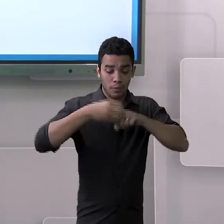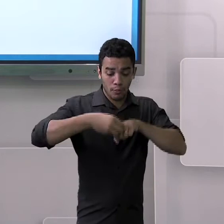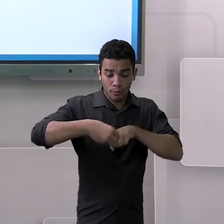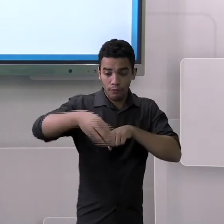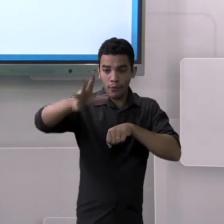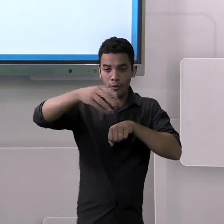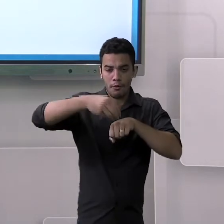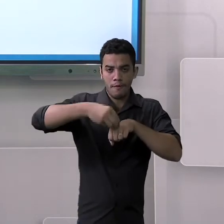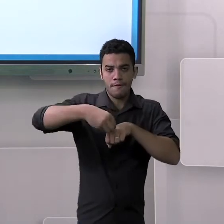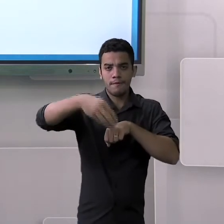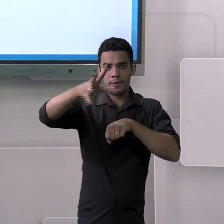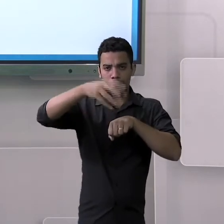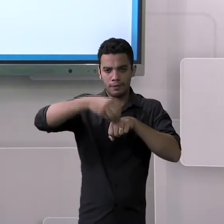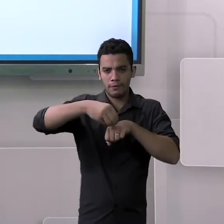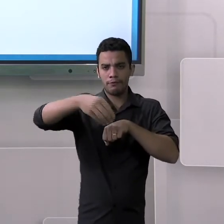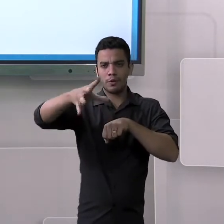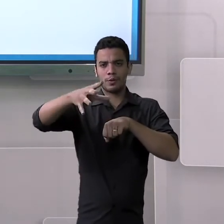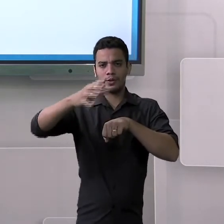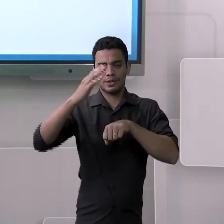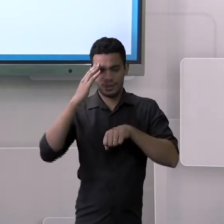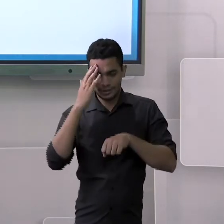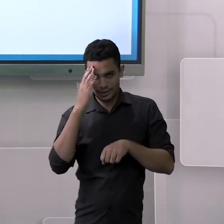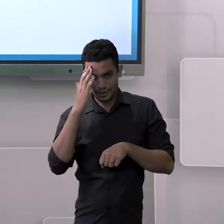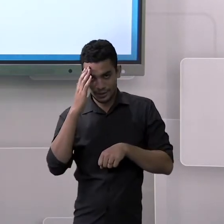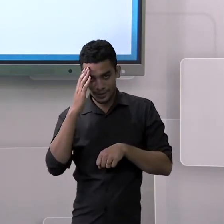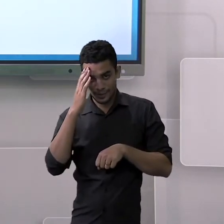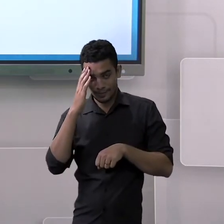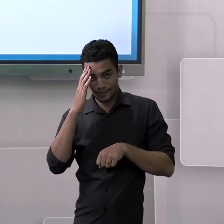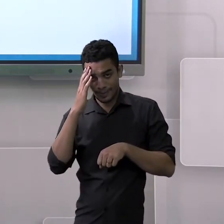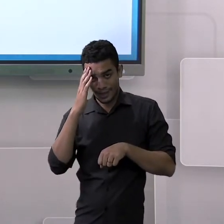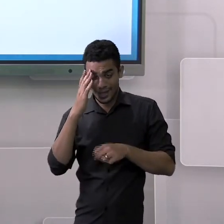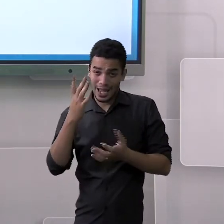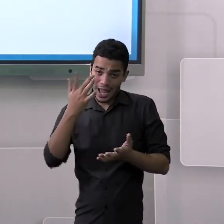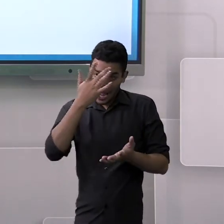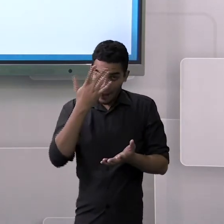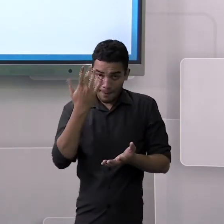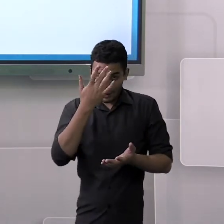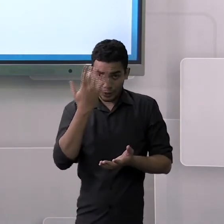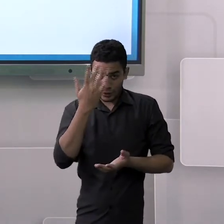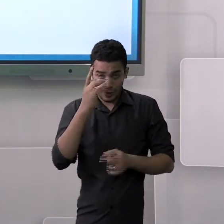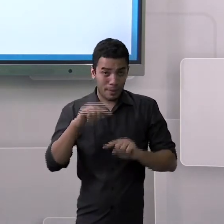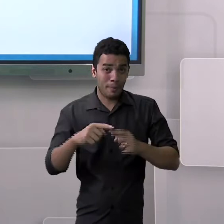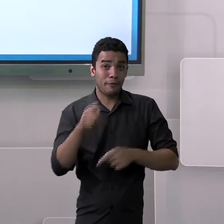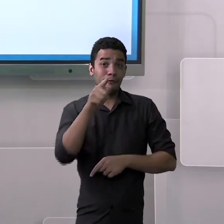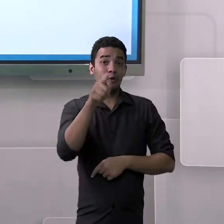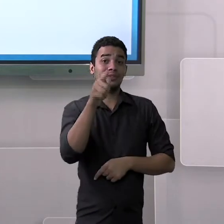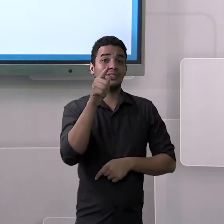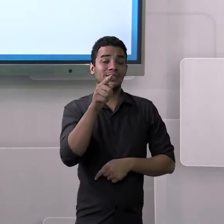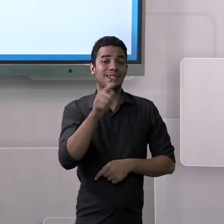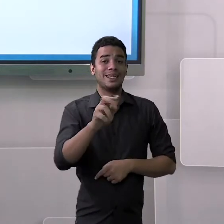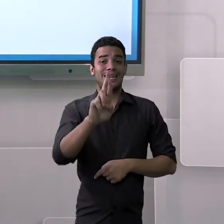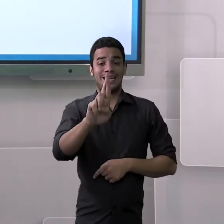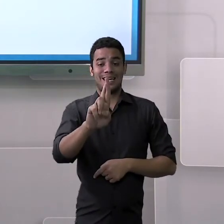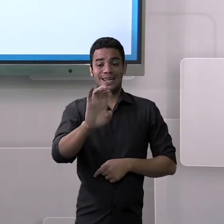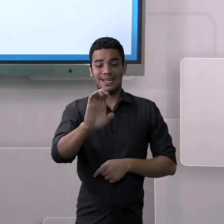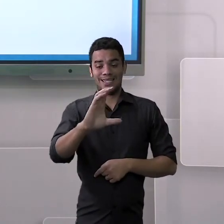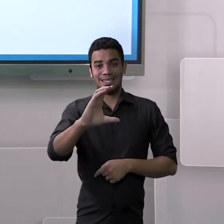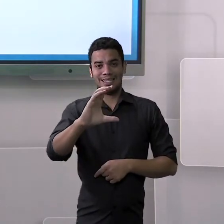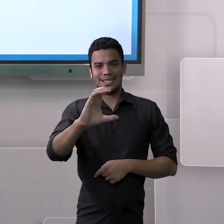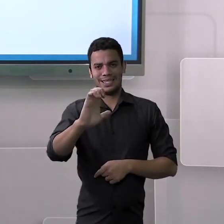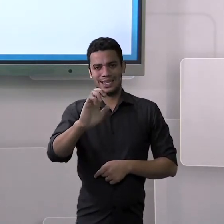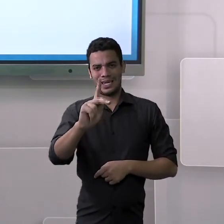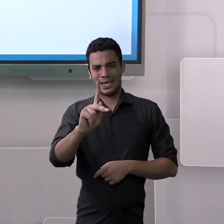emissora do conhecimento. E receptor, são vocês aí que estão